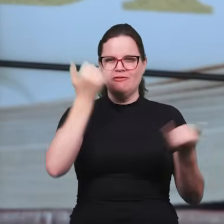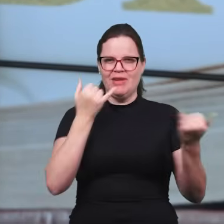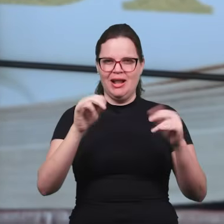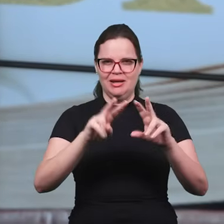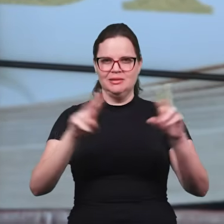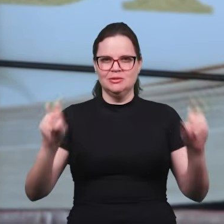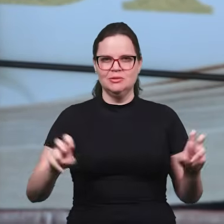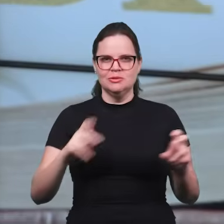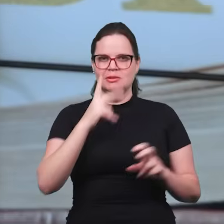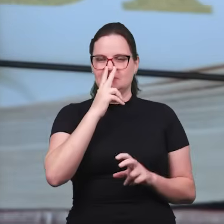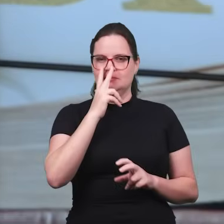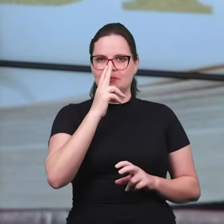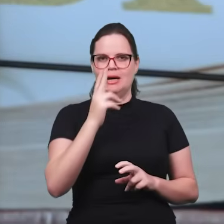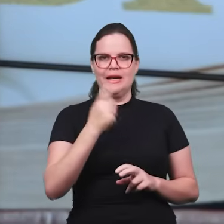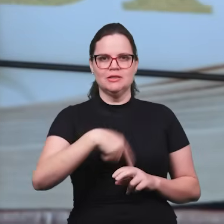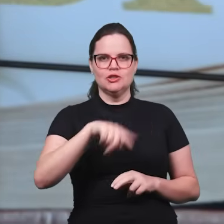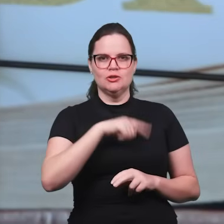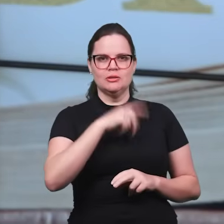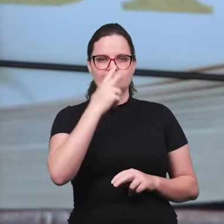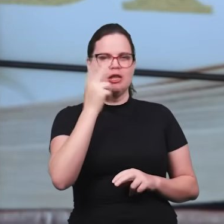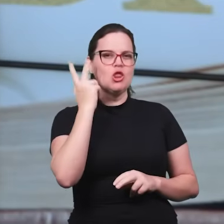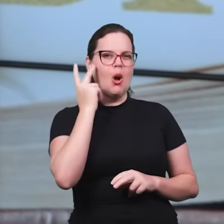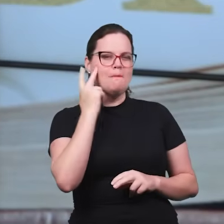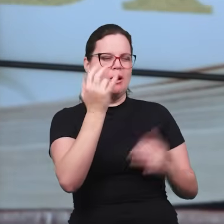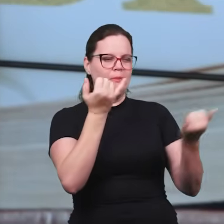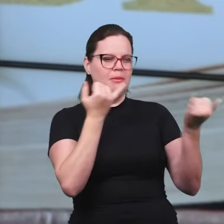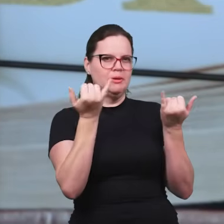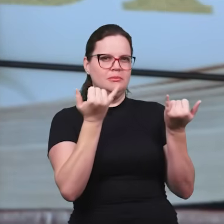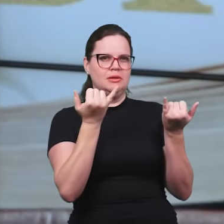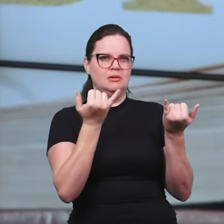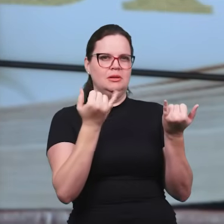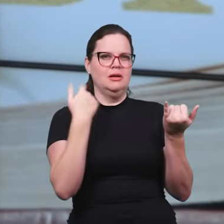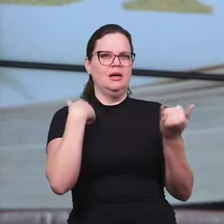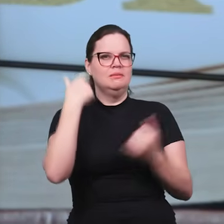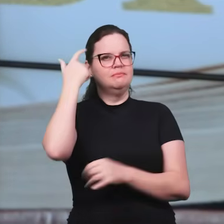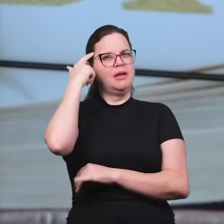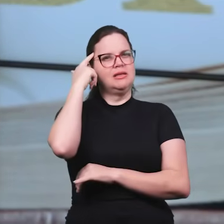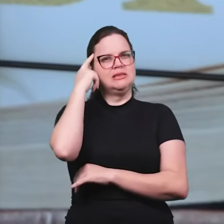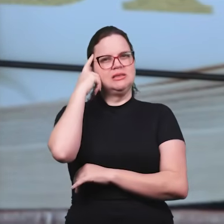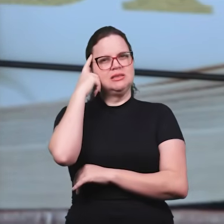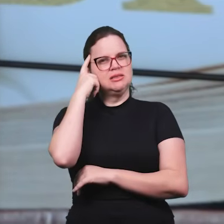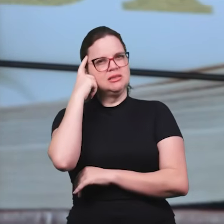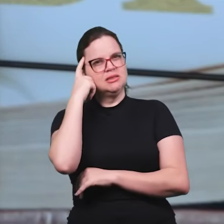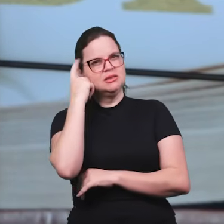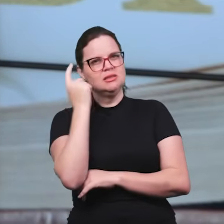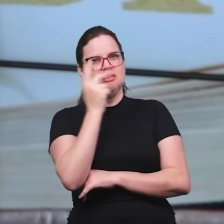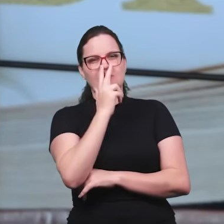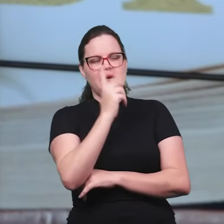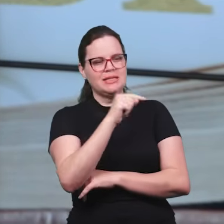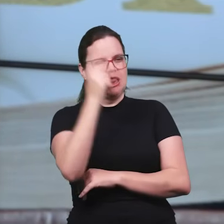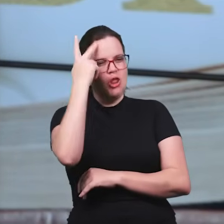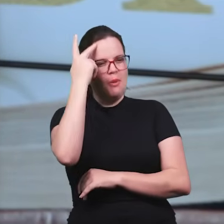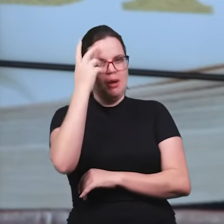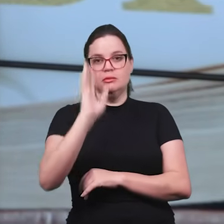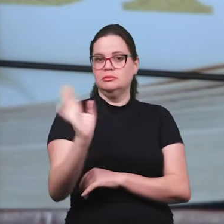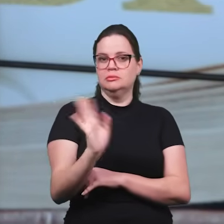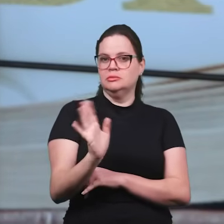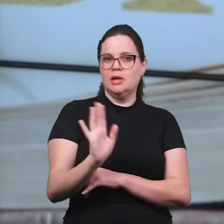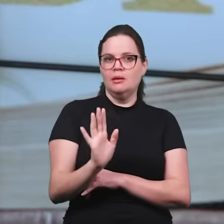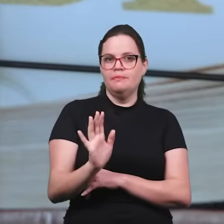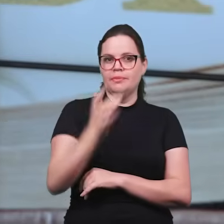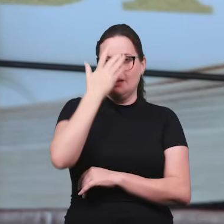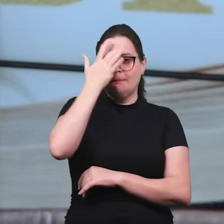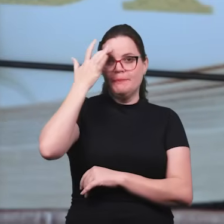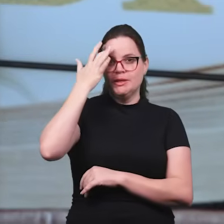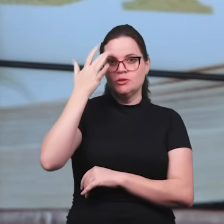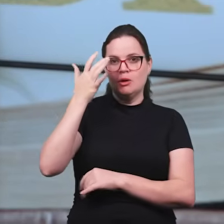que são comuns de nós ouvirmos, a gente começa a pensar que pode ser normal, mas não é normal uma